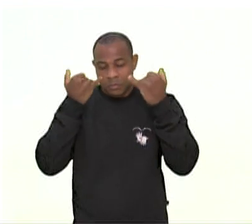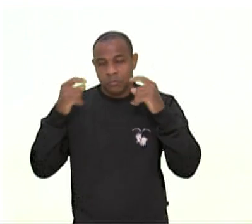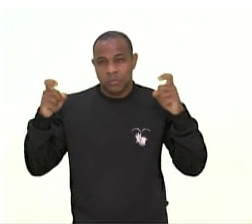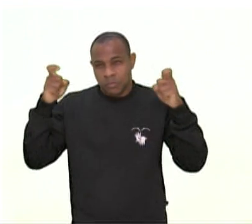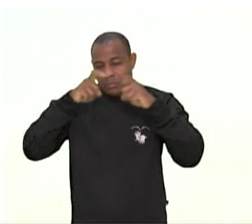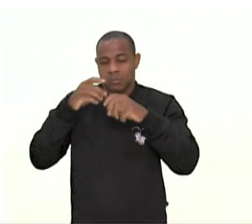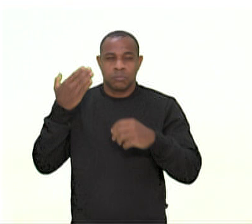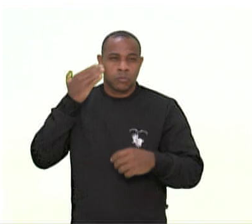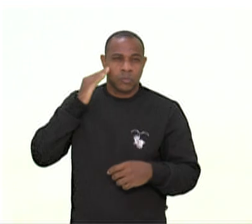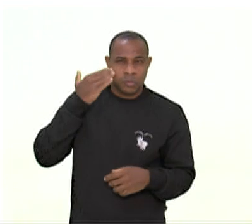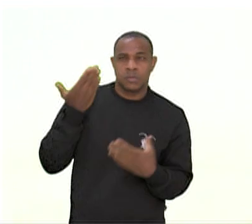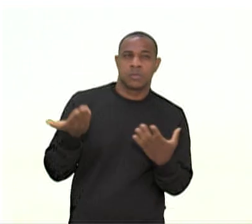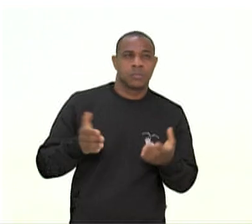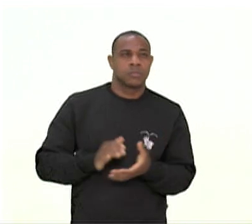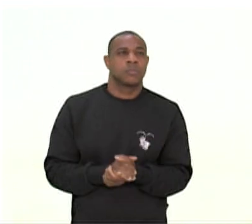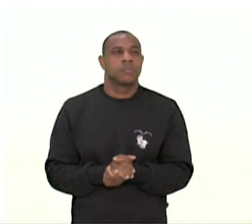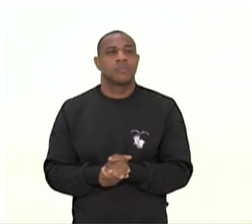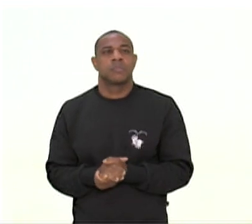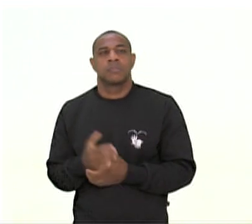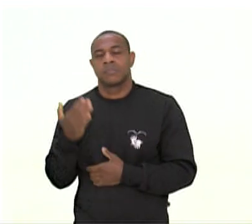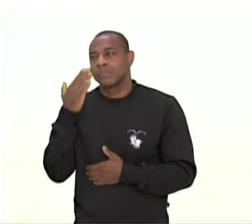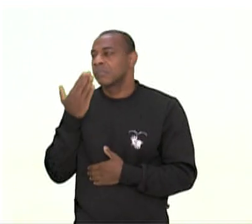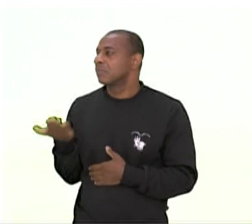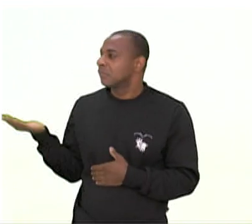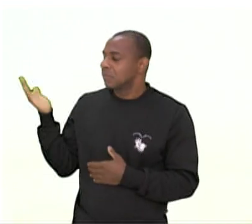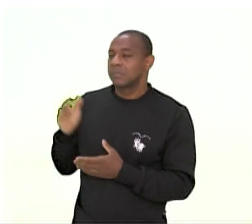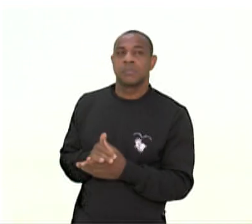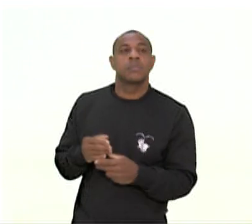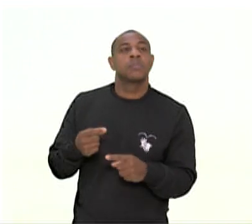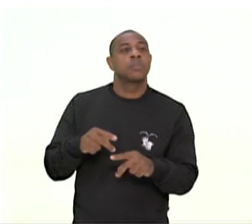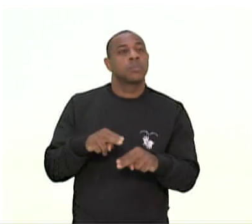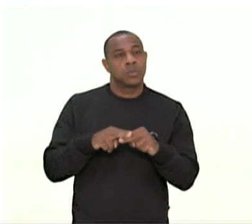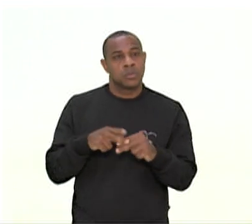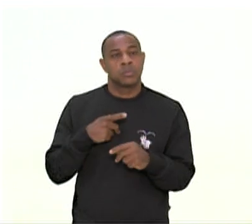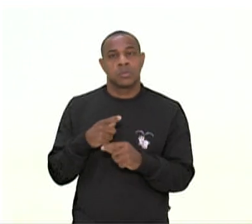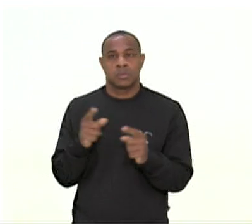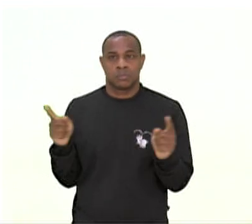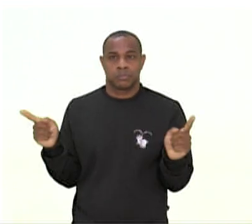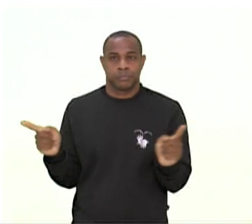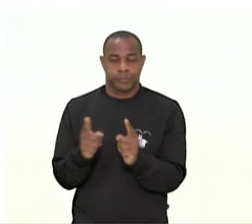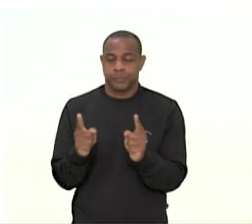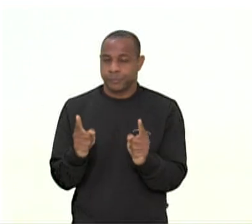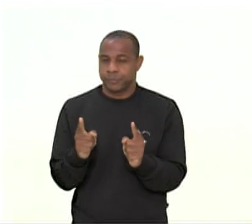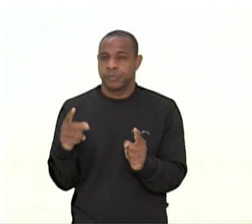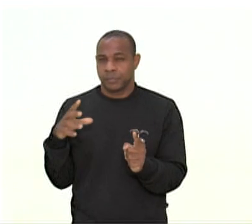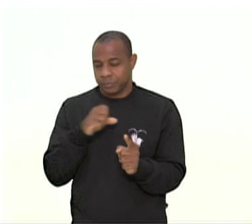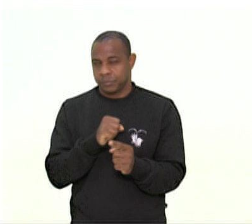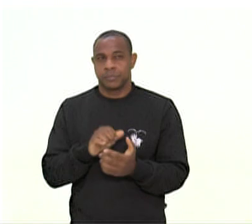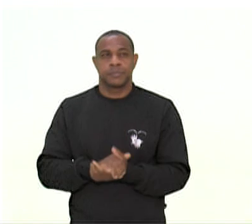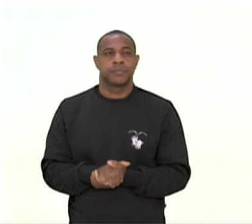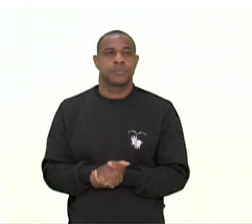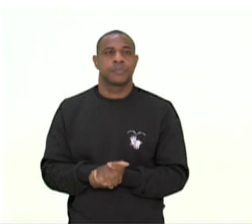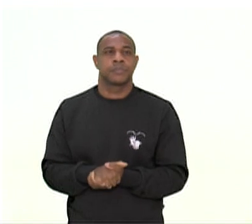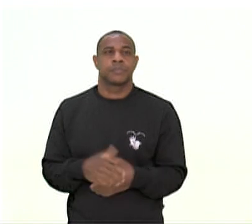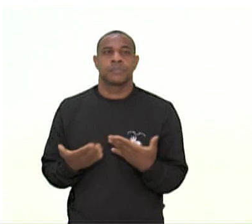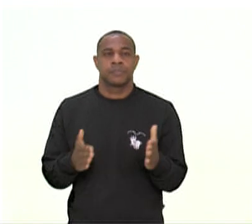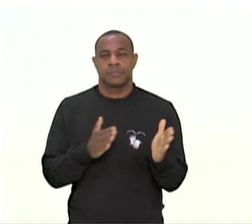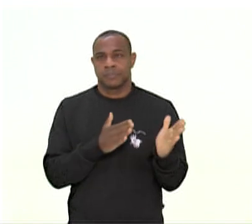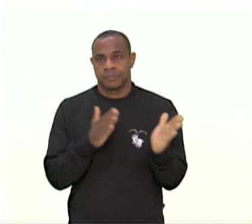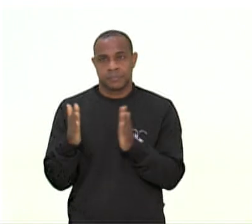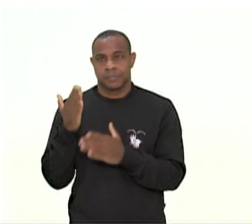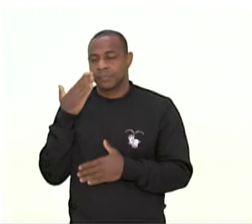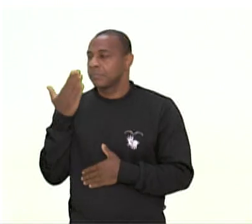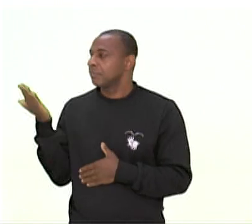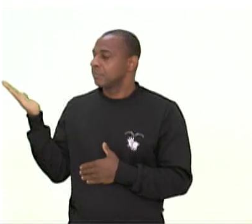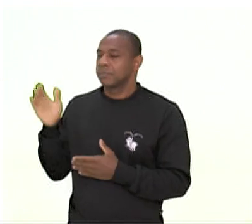sua compreensão, tá? E aí, por isso que nós dizemos que ela tem um prazo de validade curto. Seguindo, essa